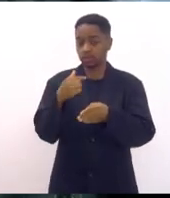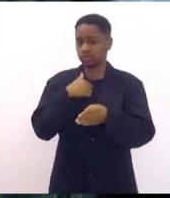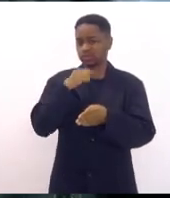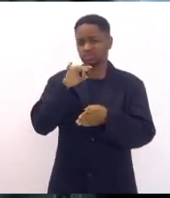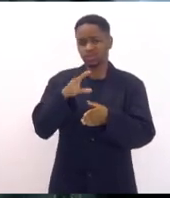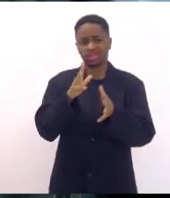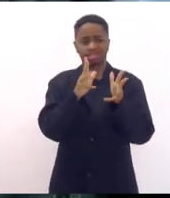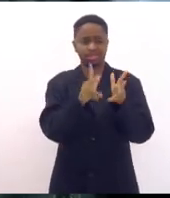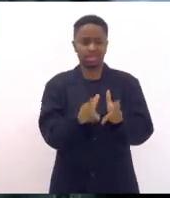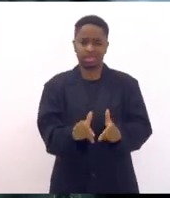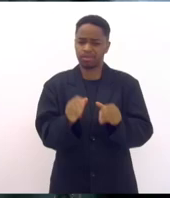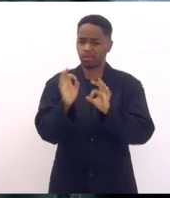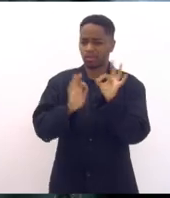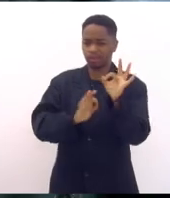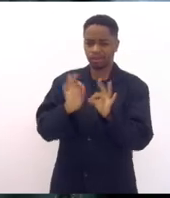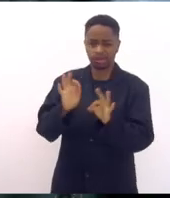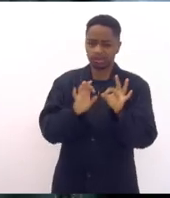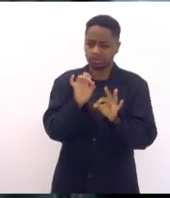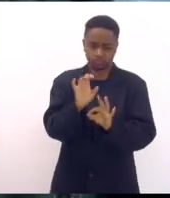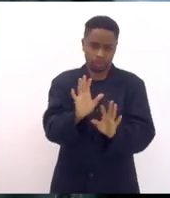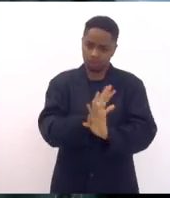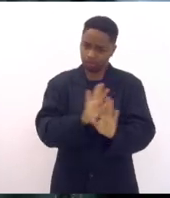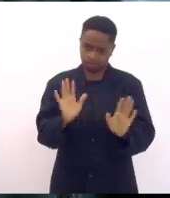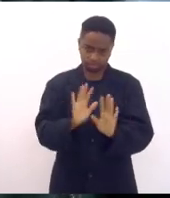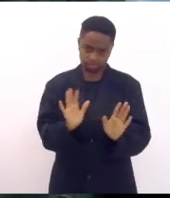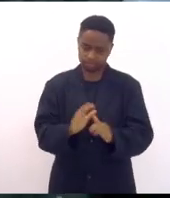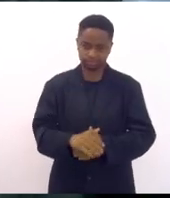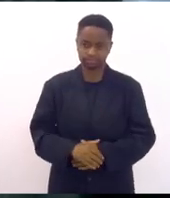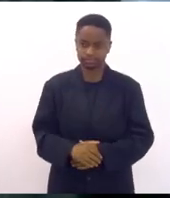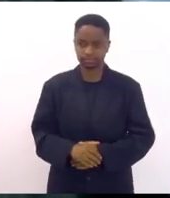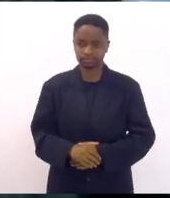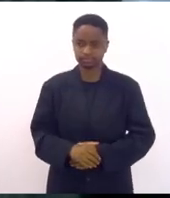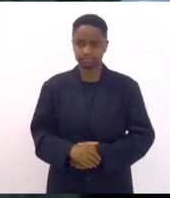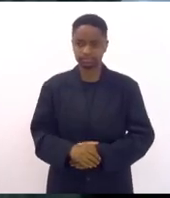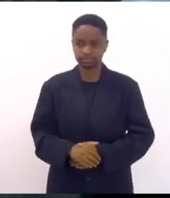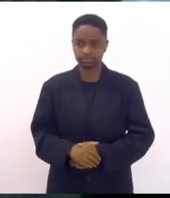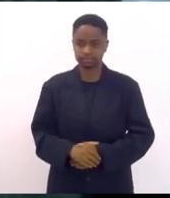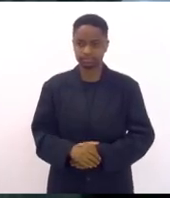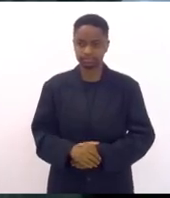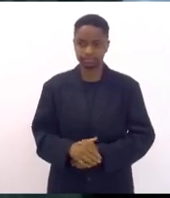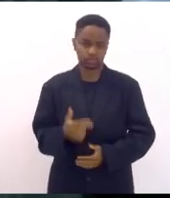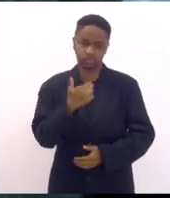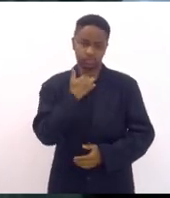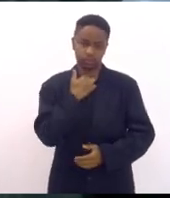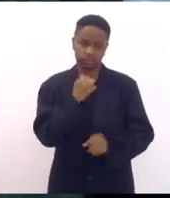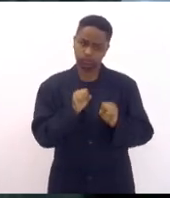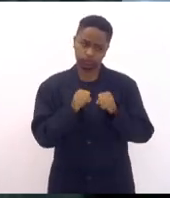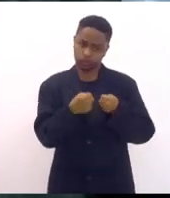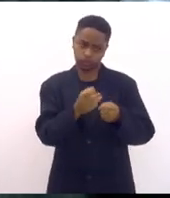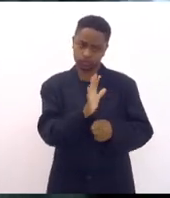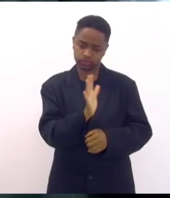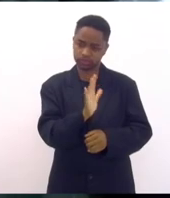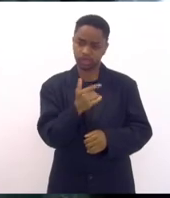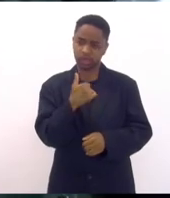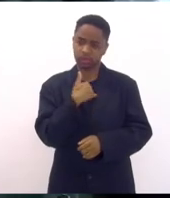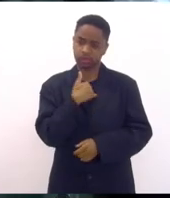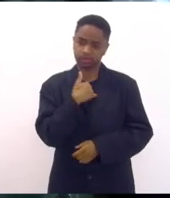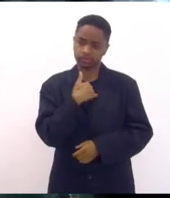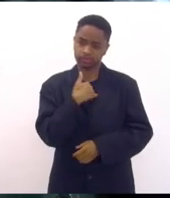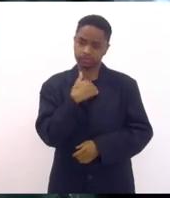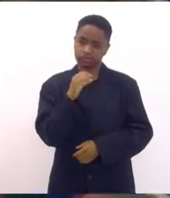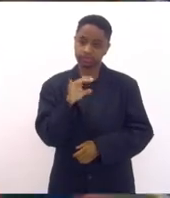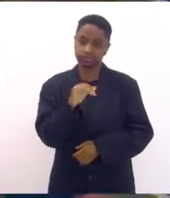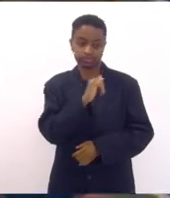conete passando um pano uma coisa assim limpando eu não posso fazer esforço né então eu fico lá assim